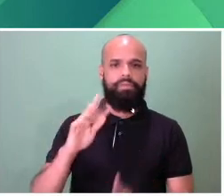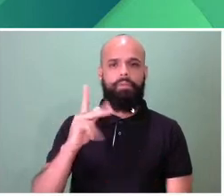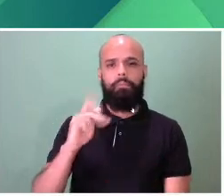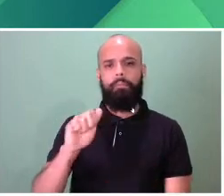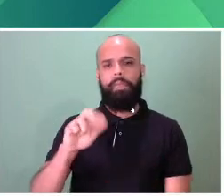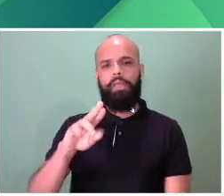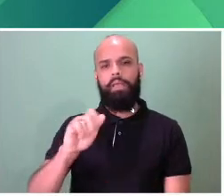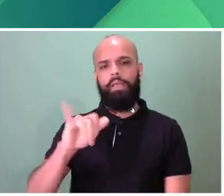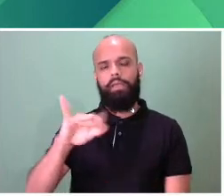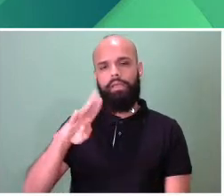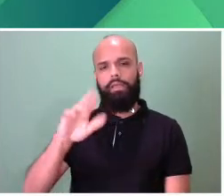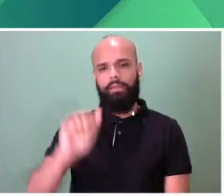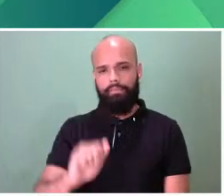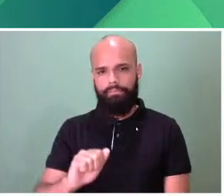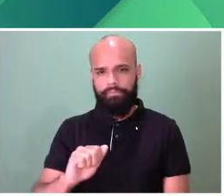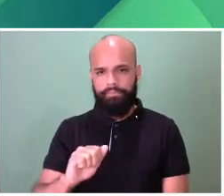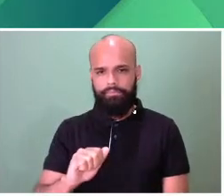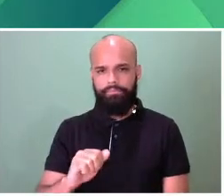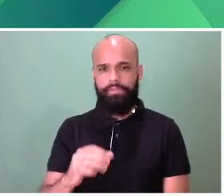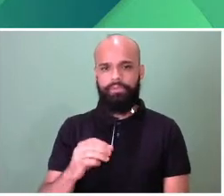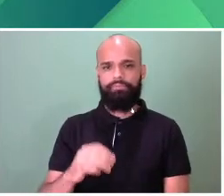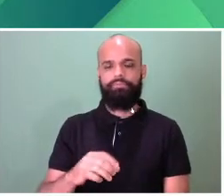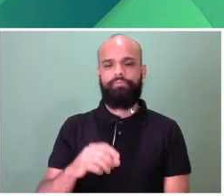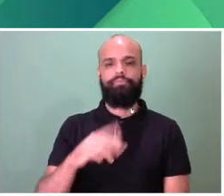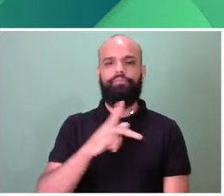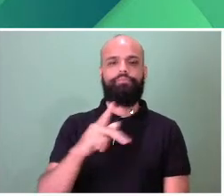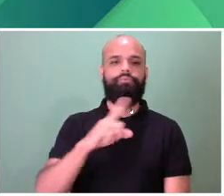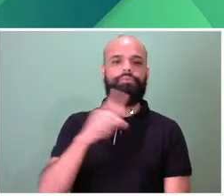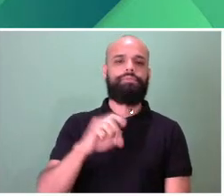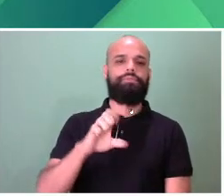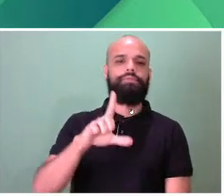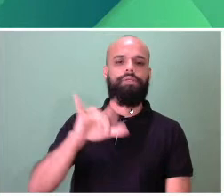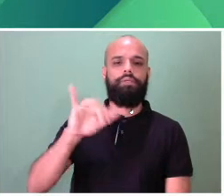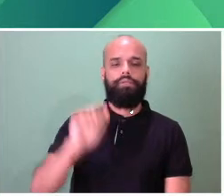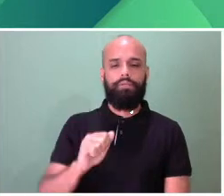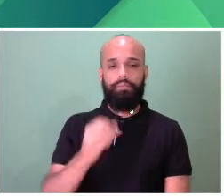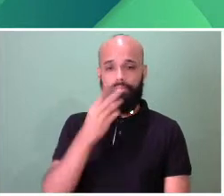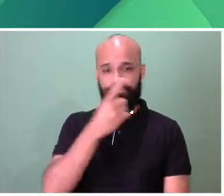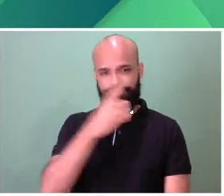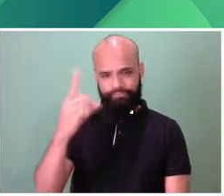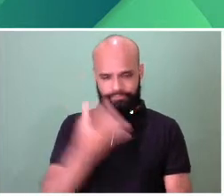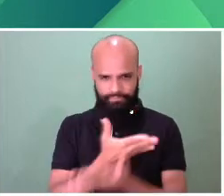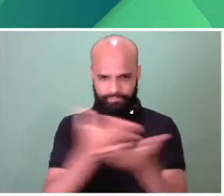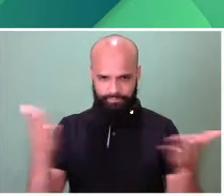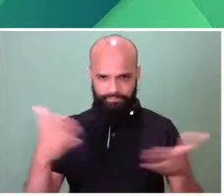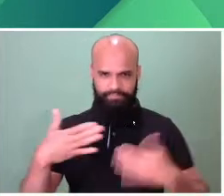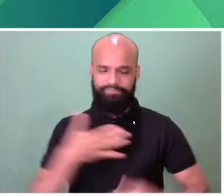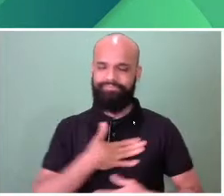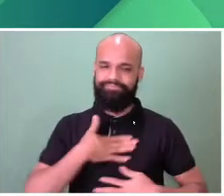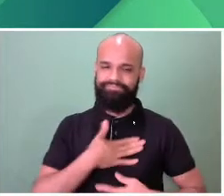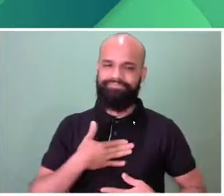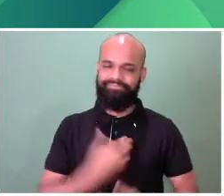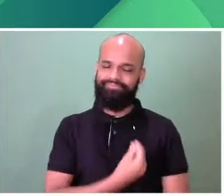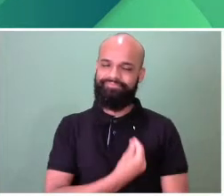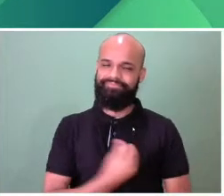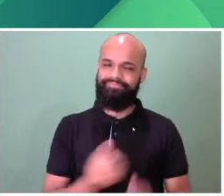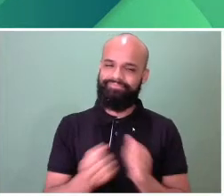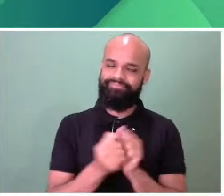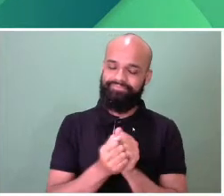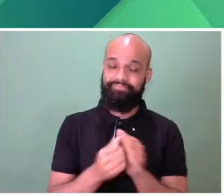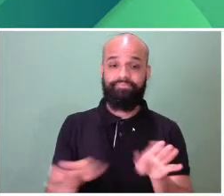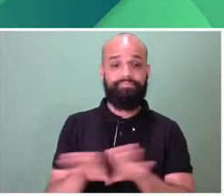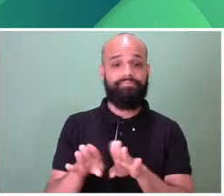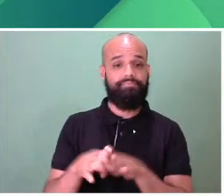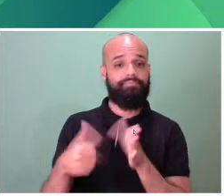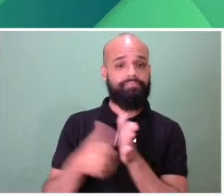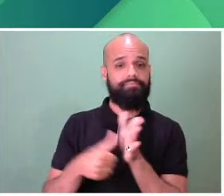Monteiro Bora. Bom dia a todos. É um prazer estar com todos vocês. O integrante do